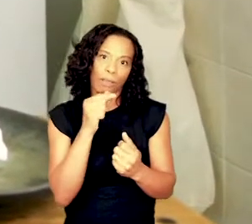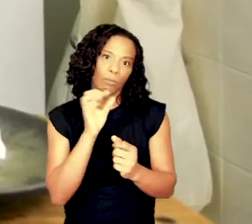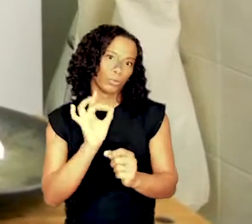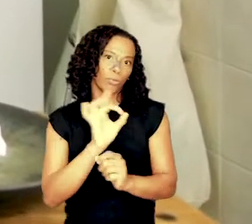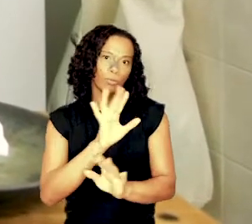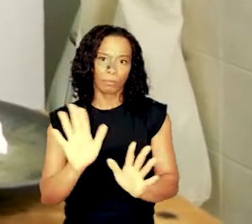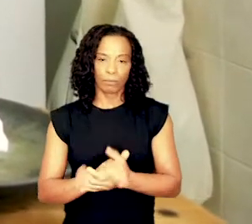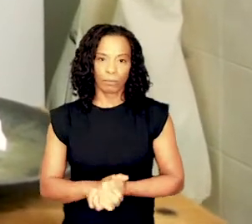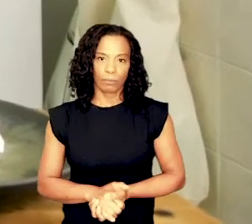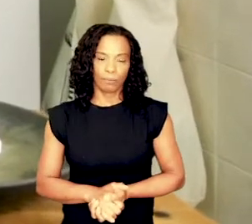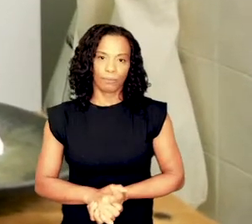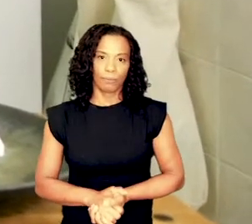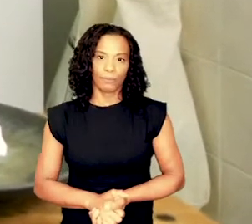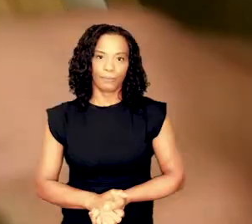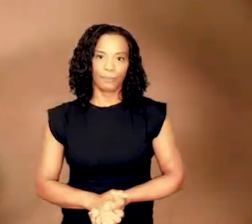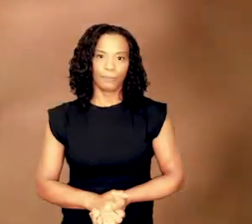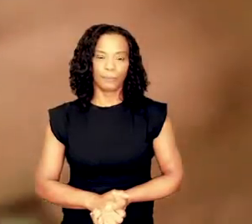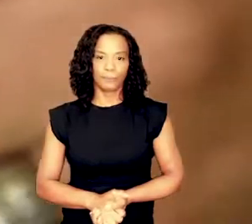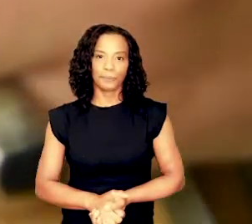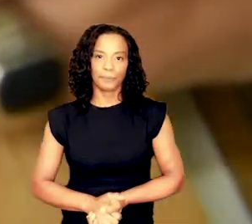é isso que a gente quer não.